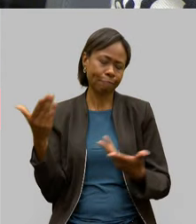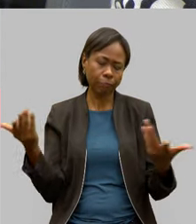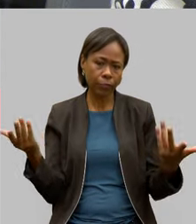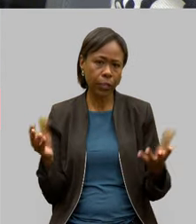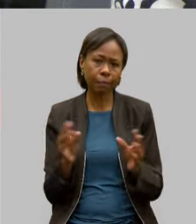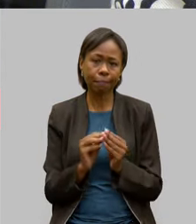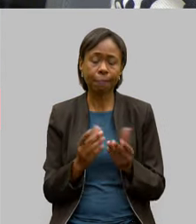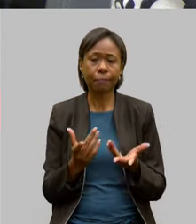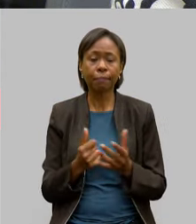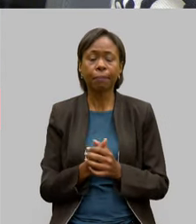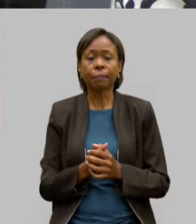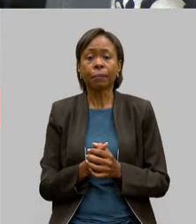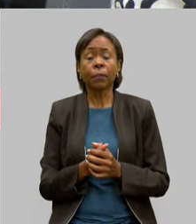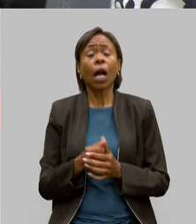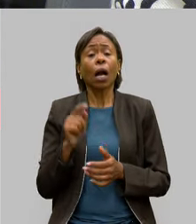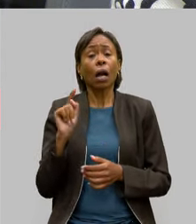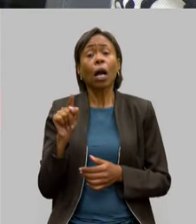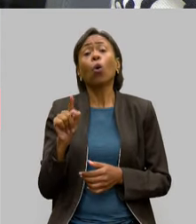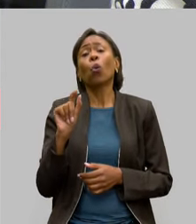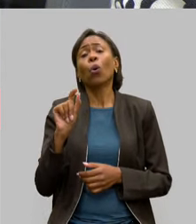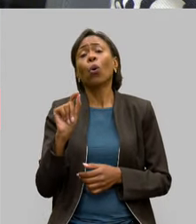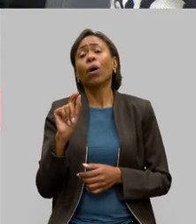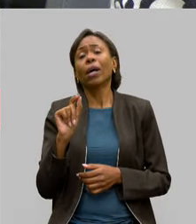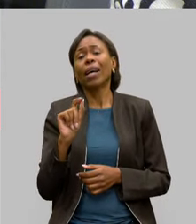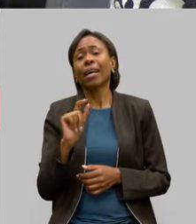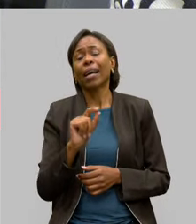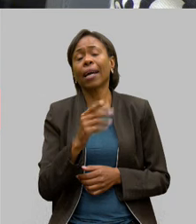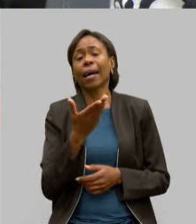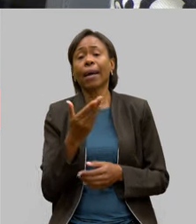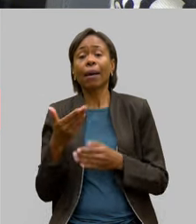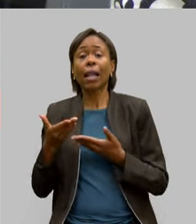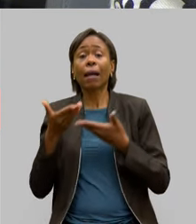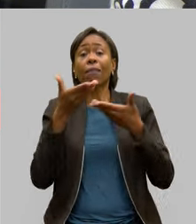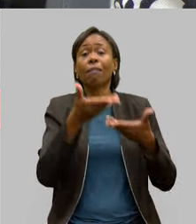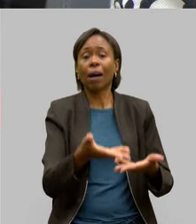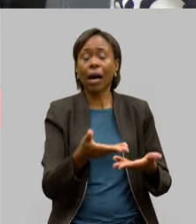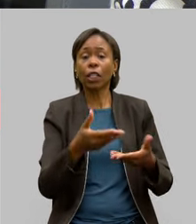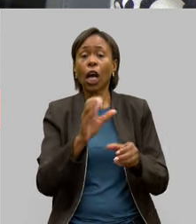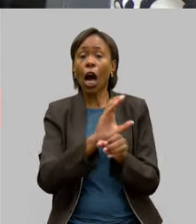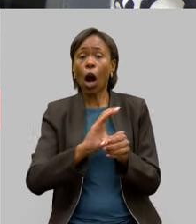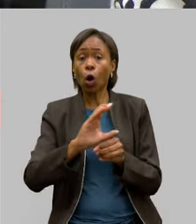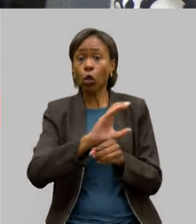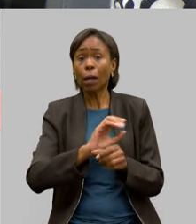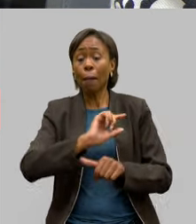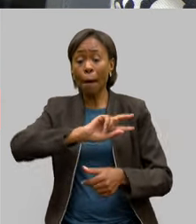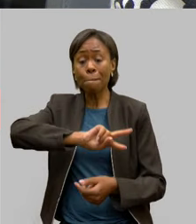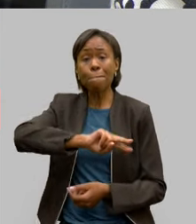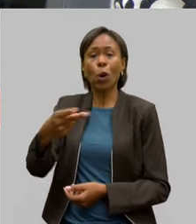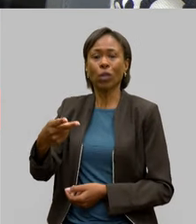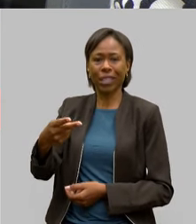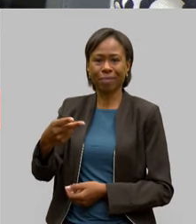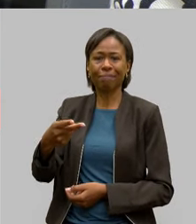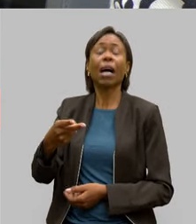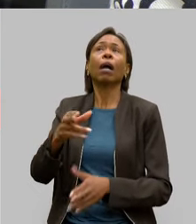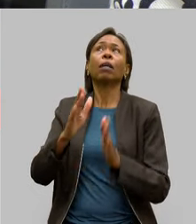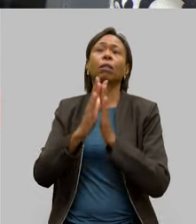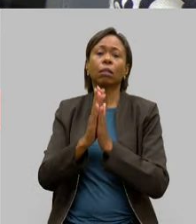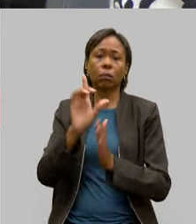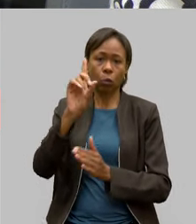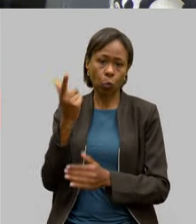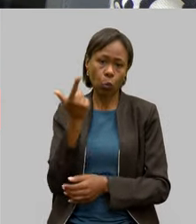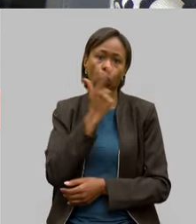eh que fo que embasasse o colegiado para que isso seja revertido fosse revertido e com graças a Deus foi revertido isso